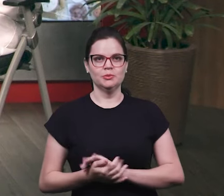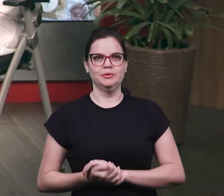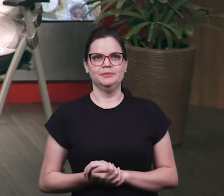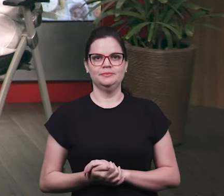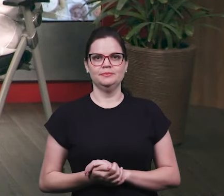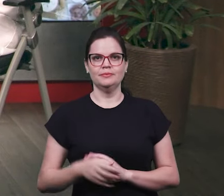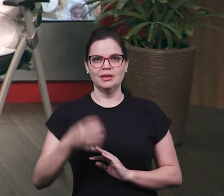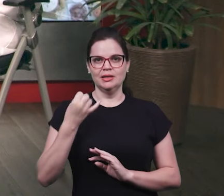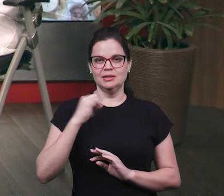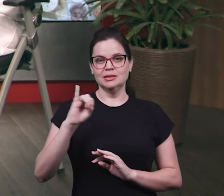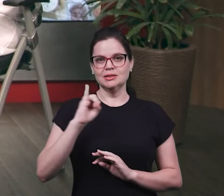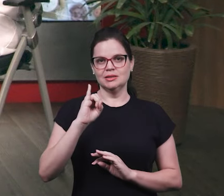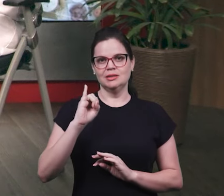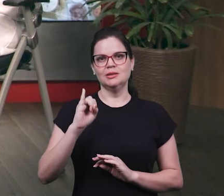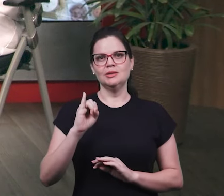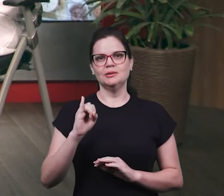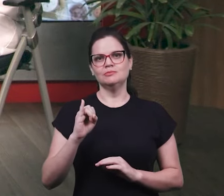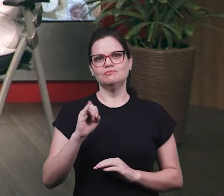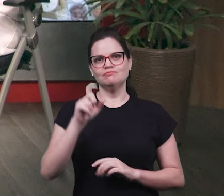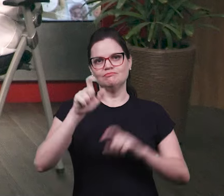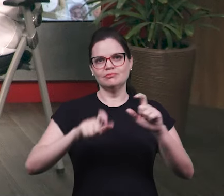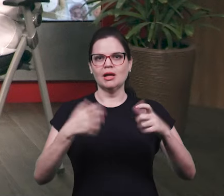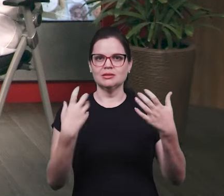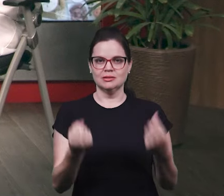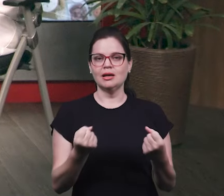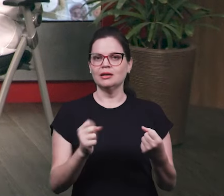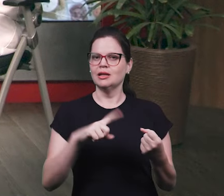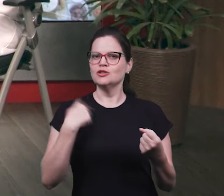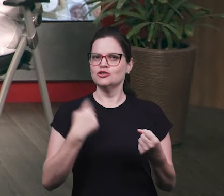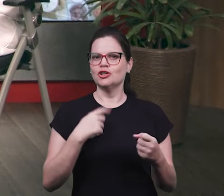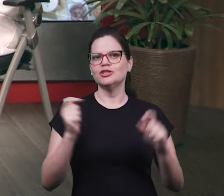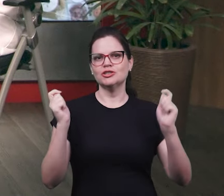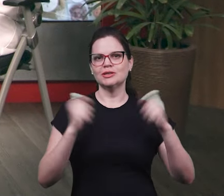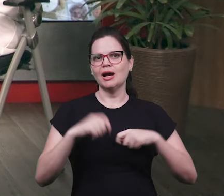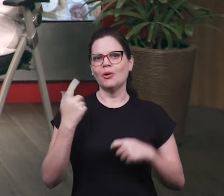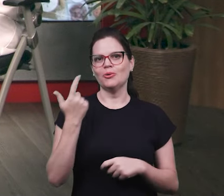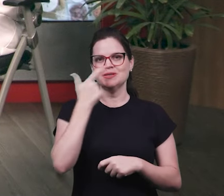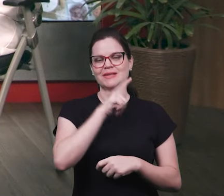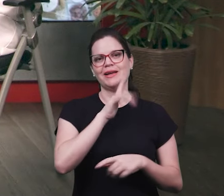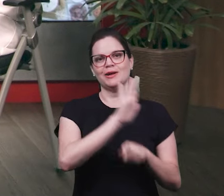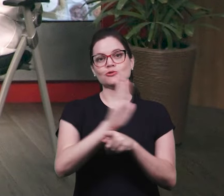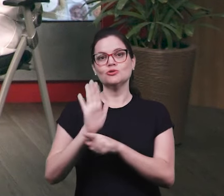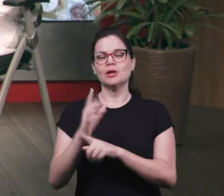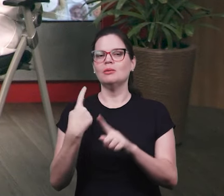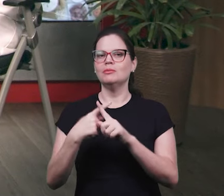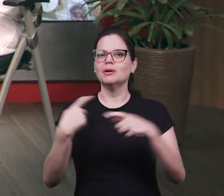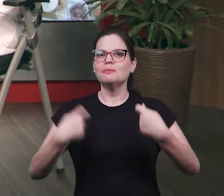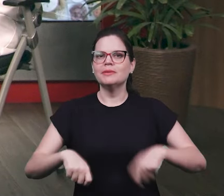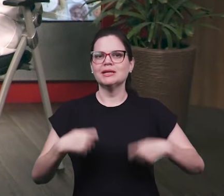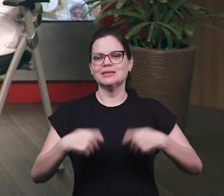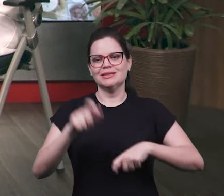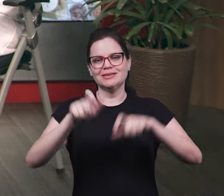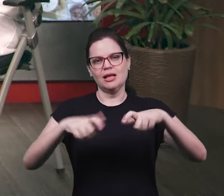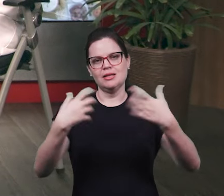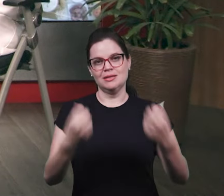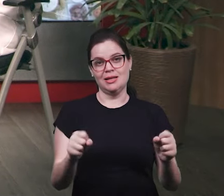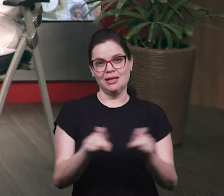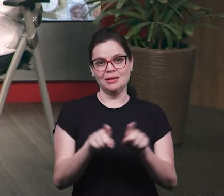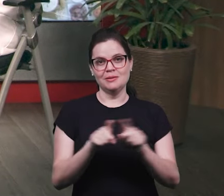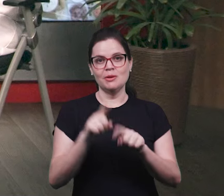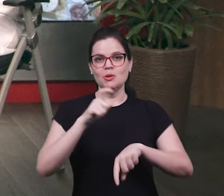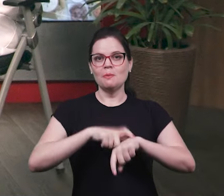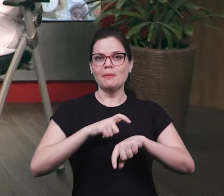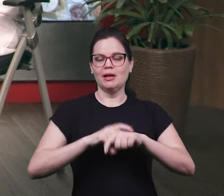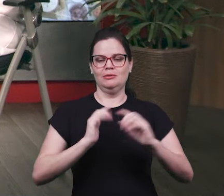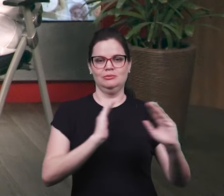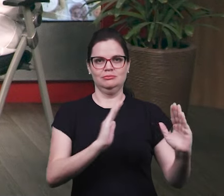paciente adere a gente consegue acompanhar porque tem muito isso né aderência do paciente durante a terapia nutricional durante todo o